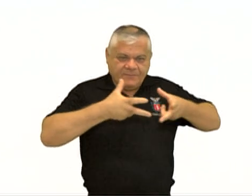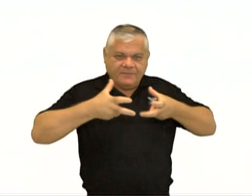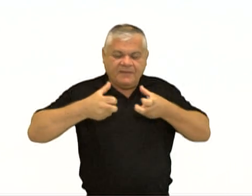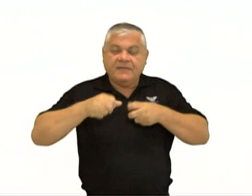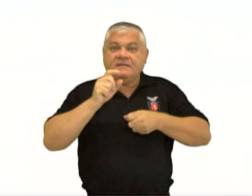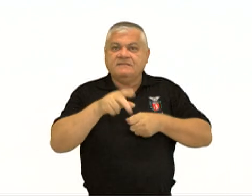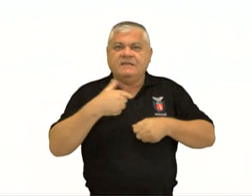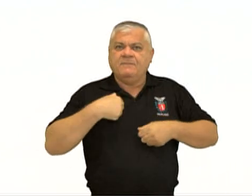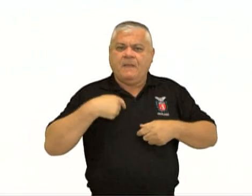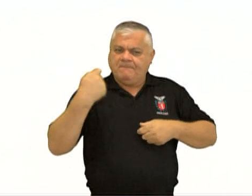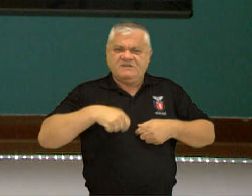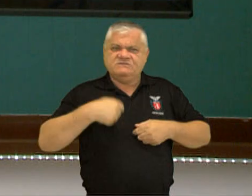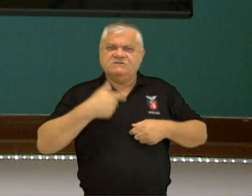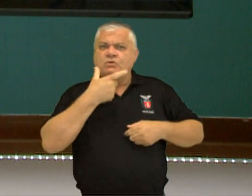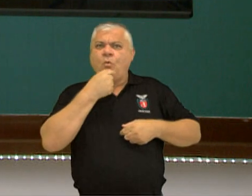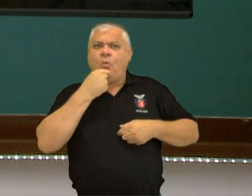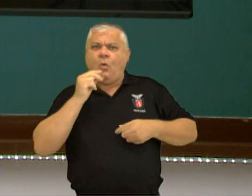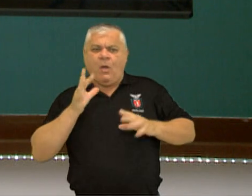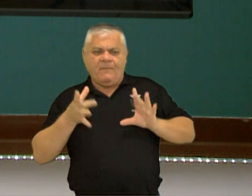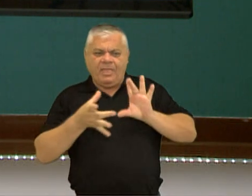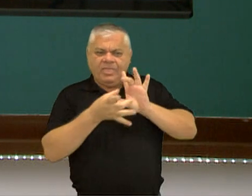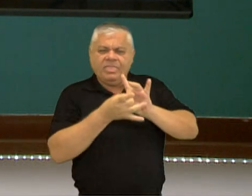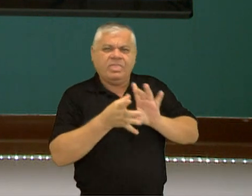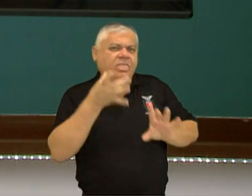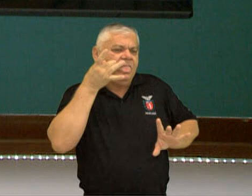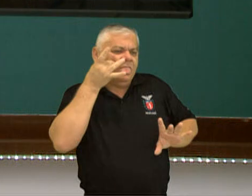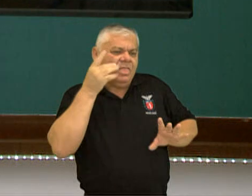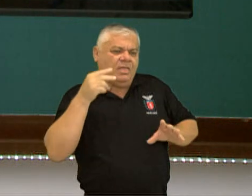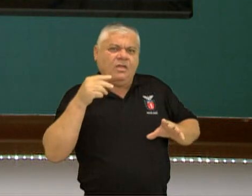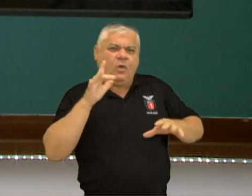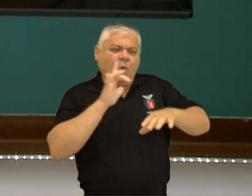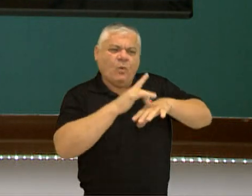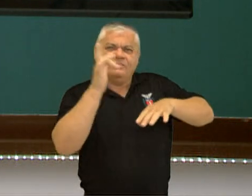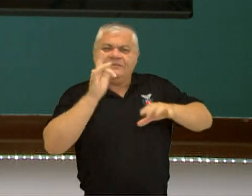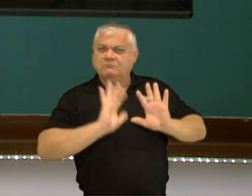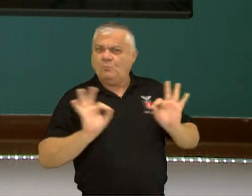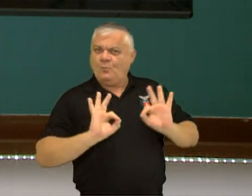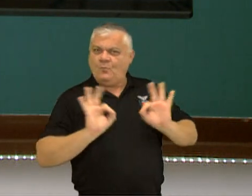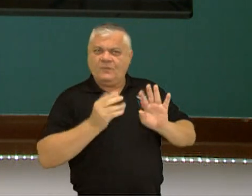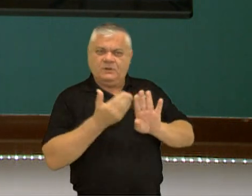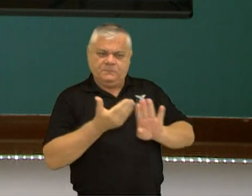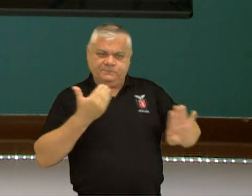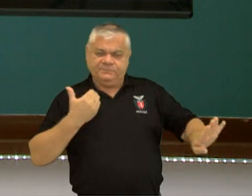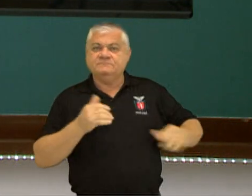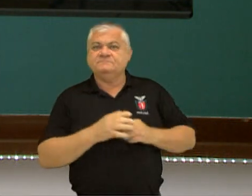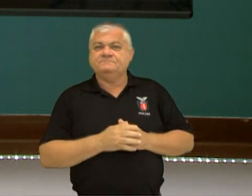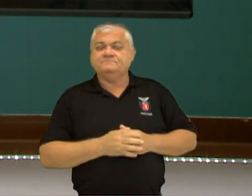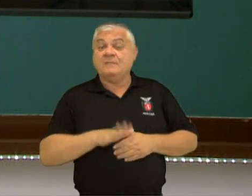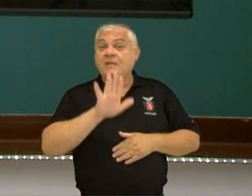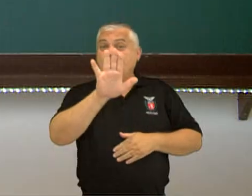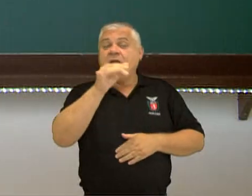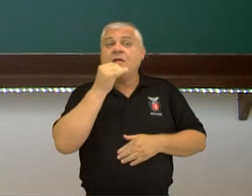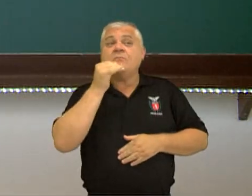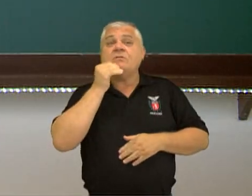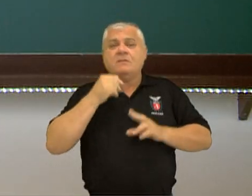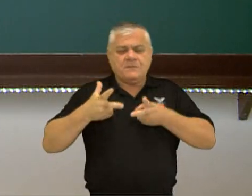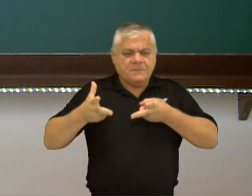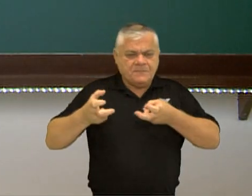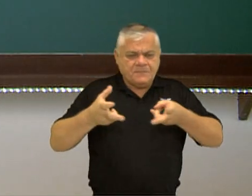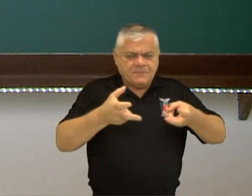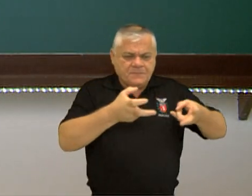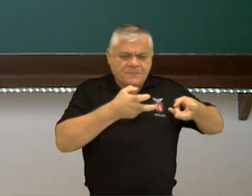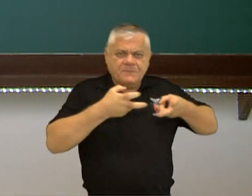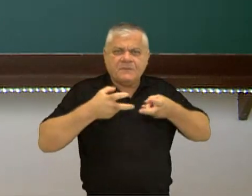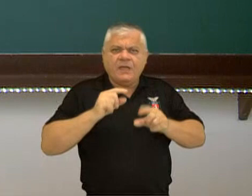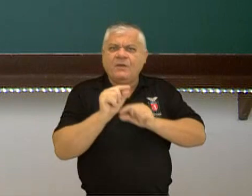que haja necessidade do contato físico com a superfície do nosso planeta. E quando a gente vai falar de sensoriamento remoto, a